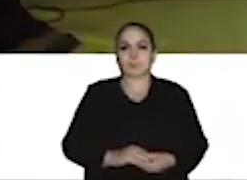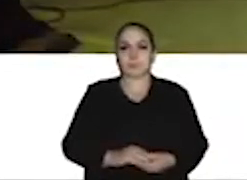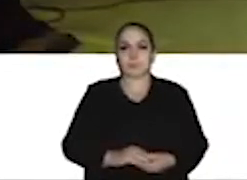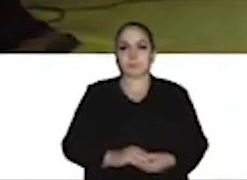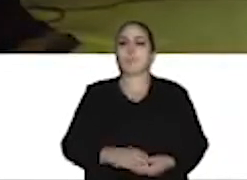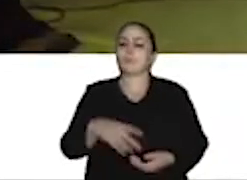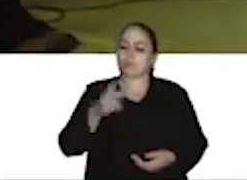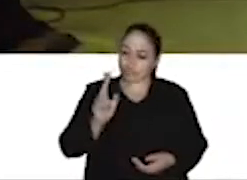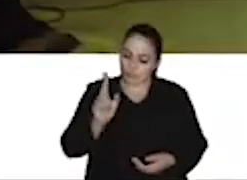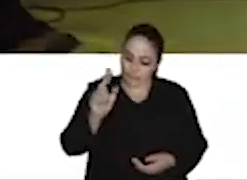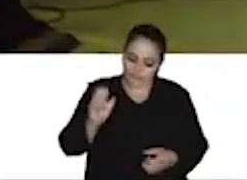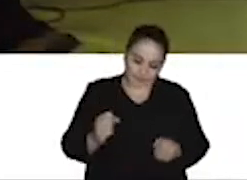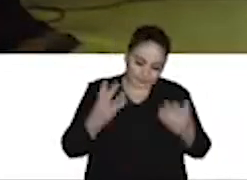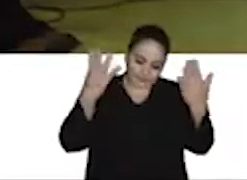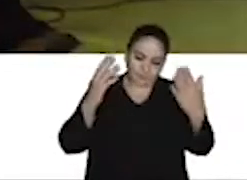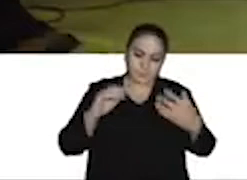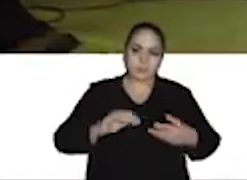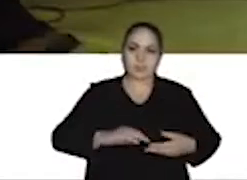Segue o baile.